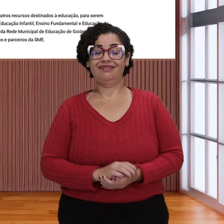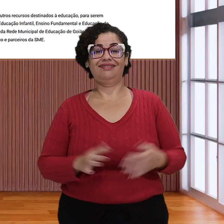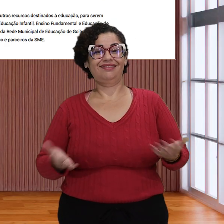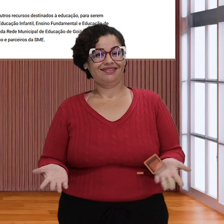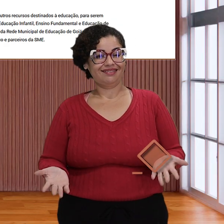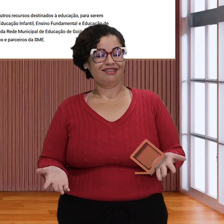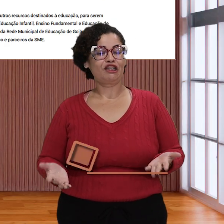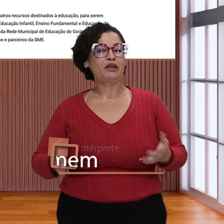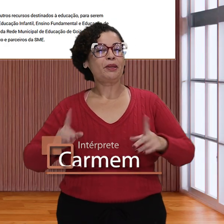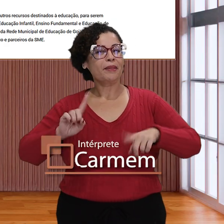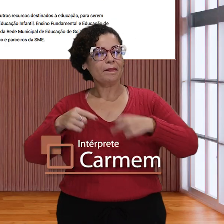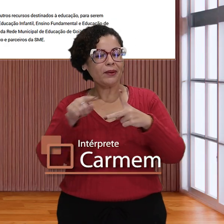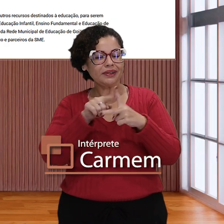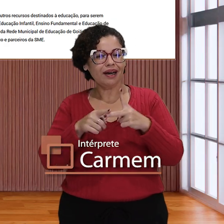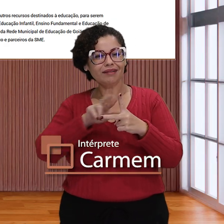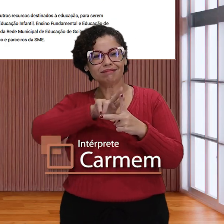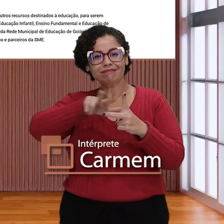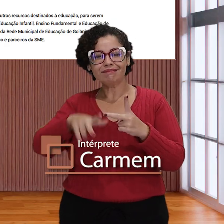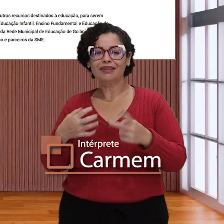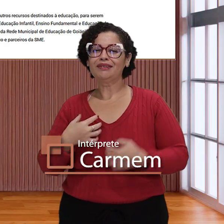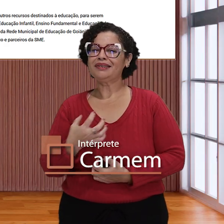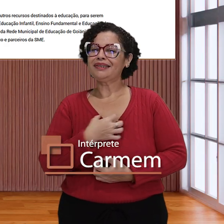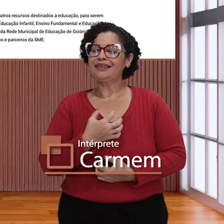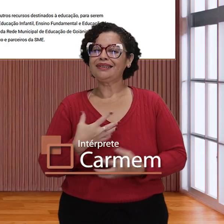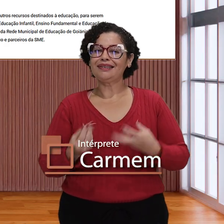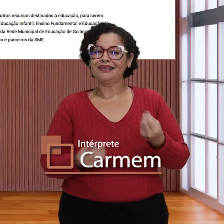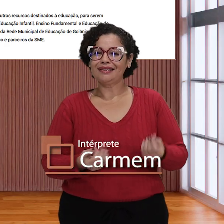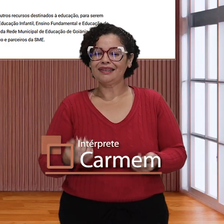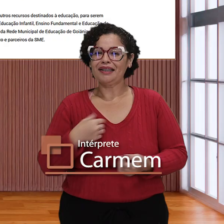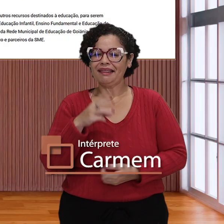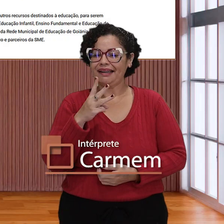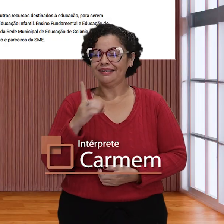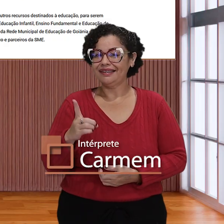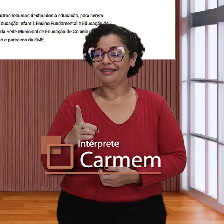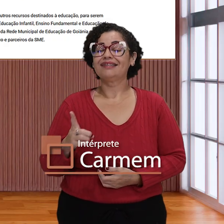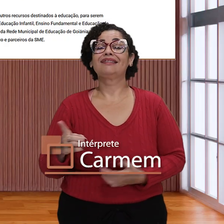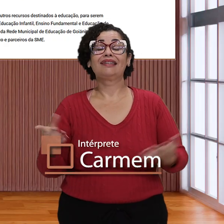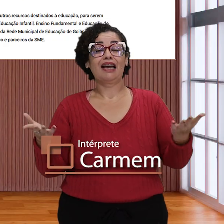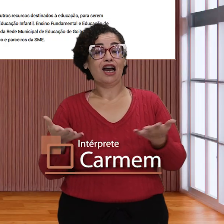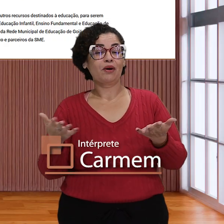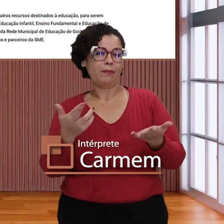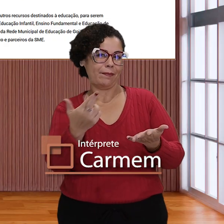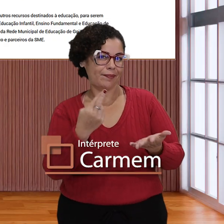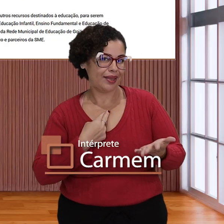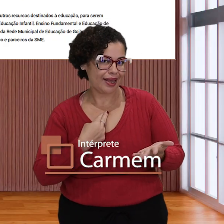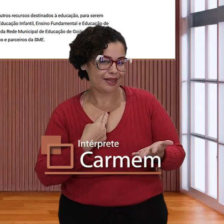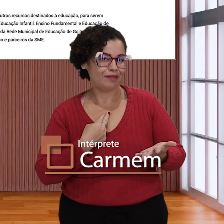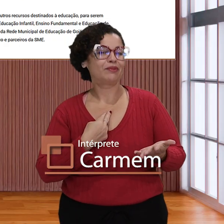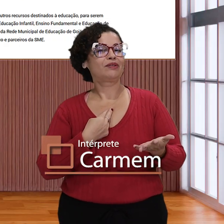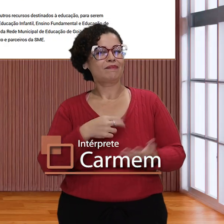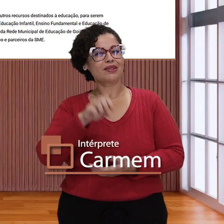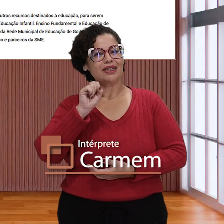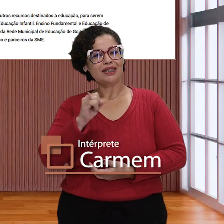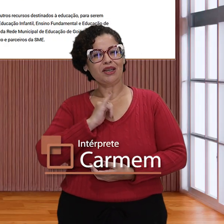Depois de tantos ângulos, eu me senti até num videogame em 3D. Agora, me responde uma coisa. Se eu